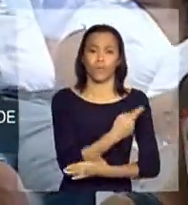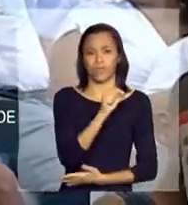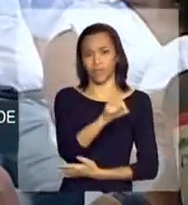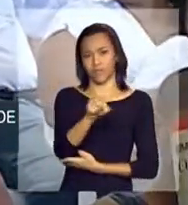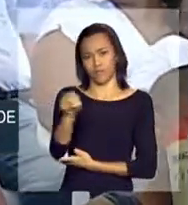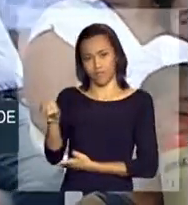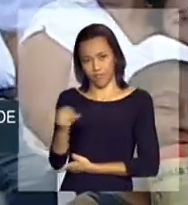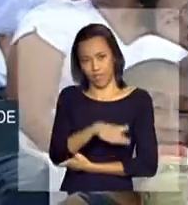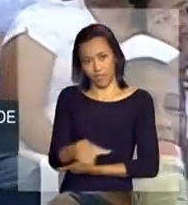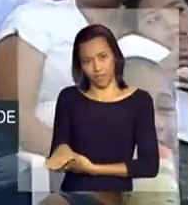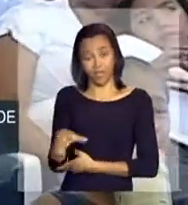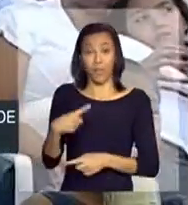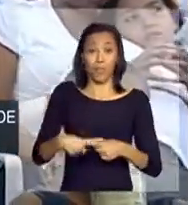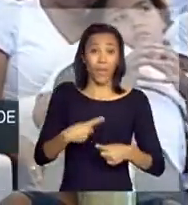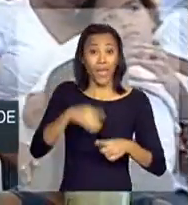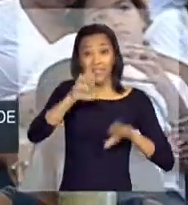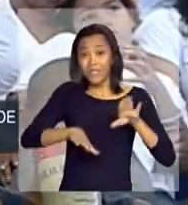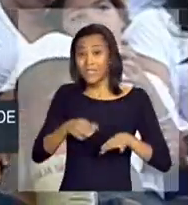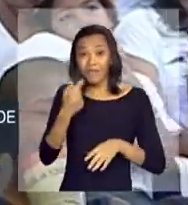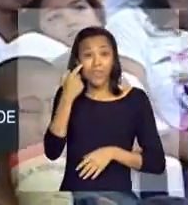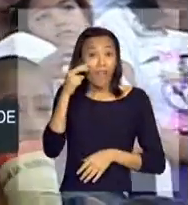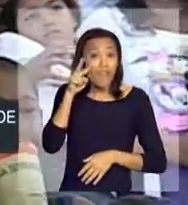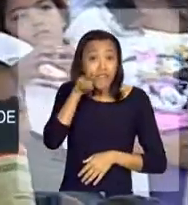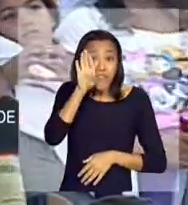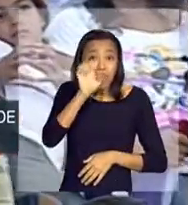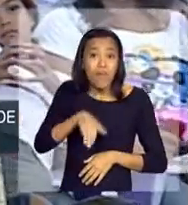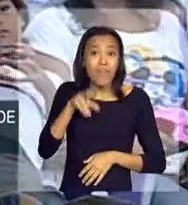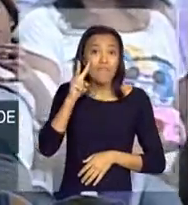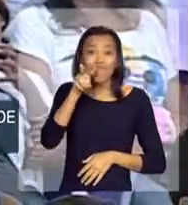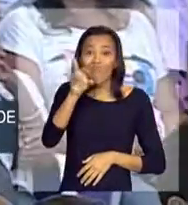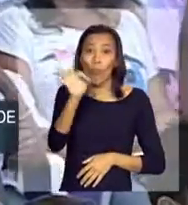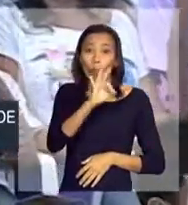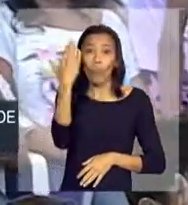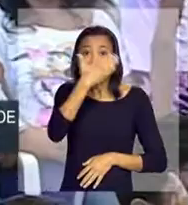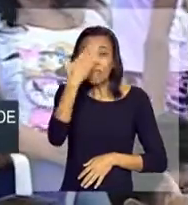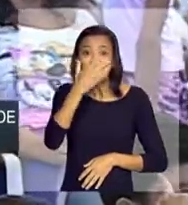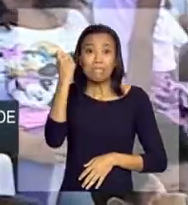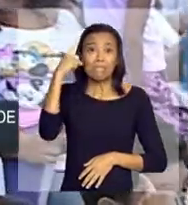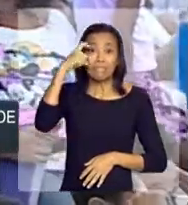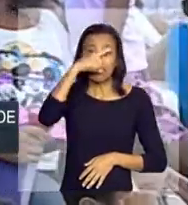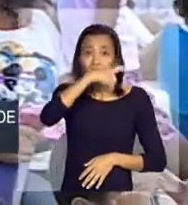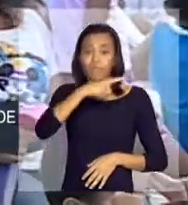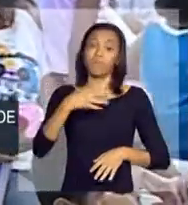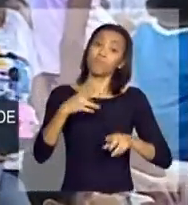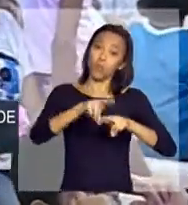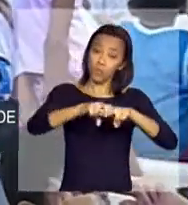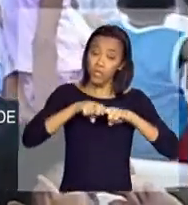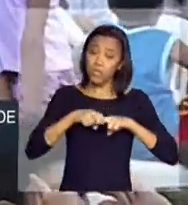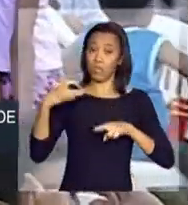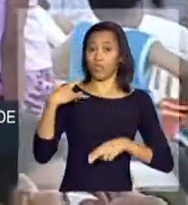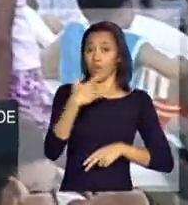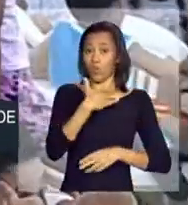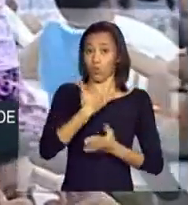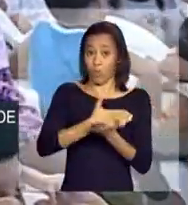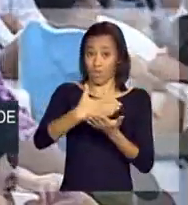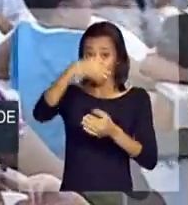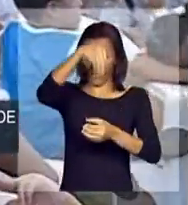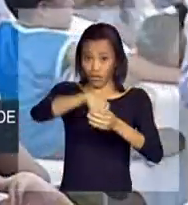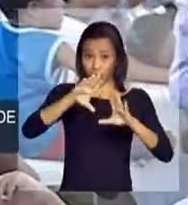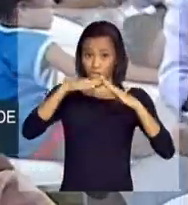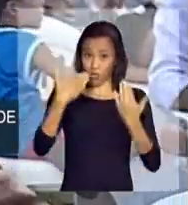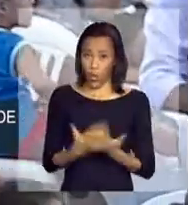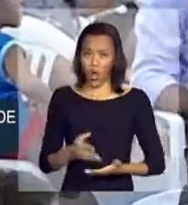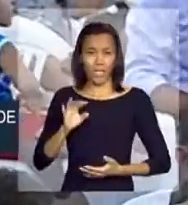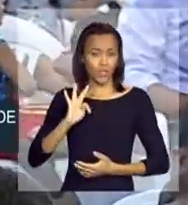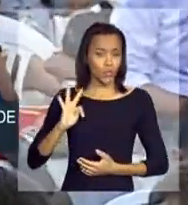e muitas vezes é porque não tá enxergando direito por isso que uma das coisas que nós vamos fazer nesse ao na escola todo